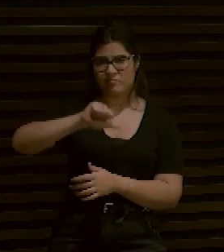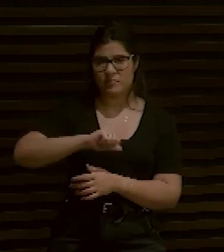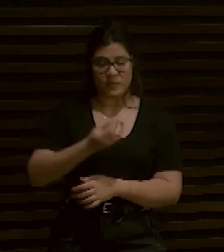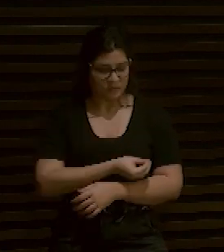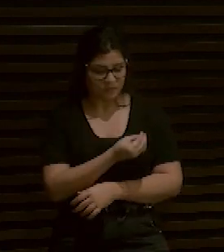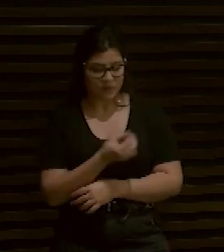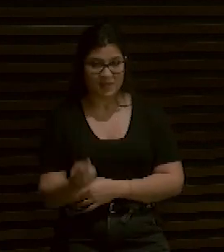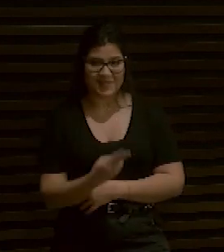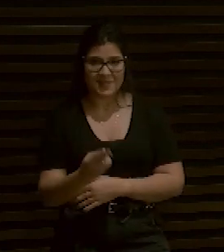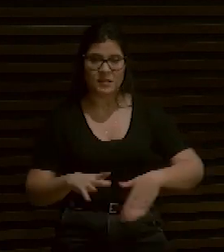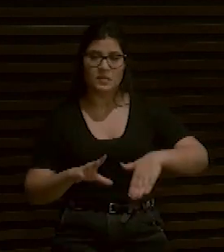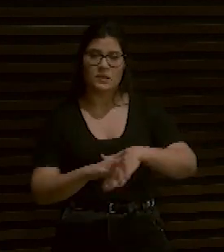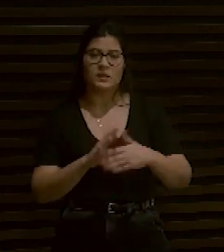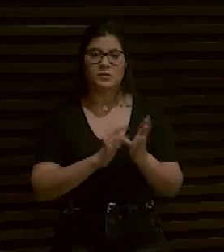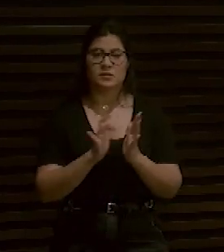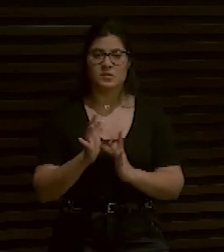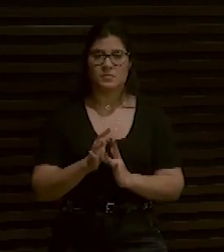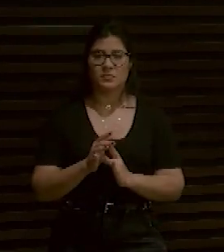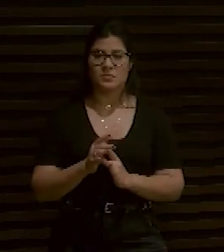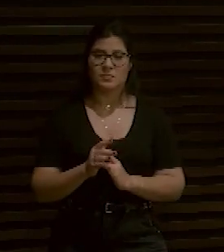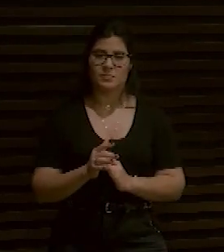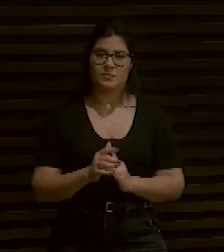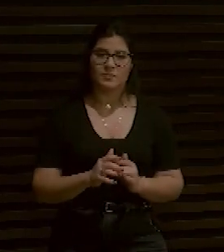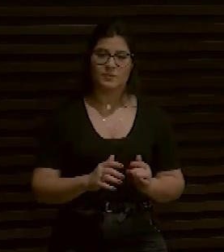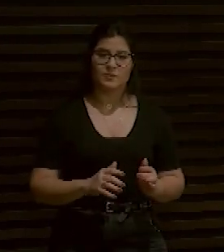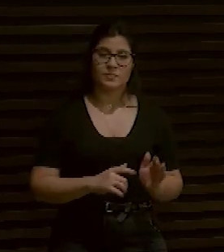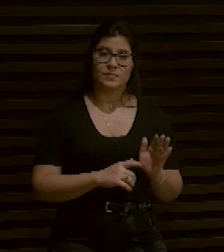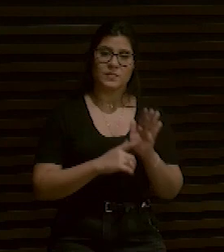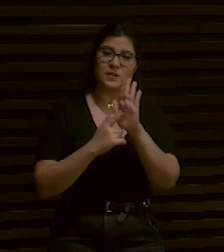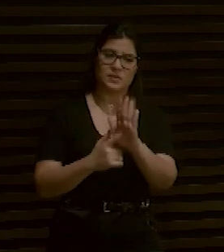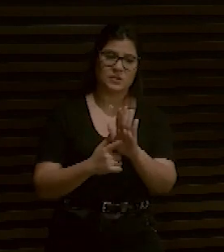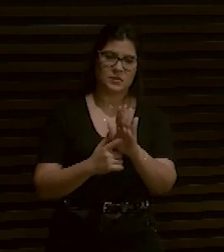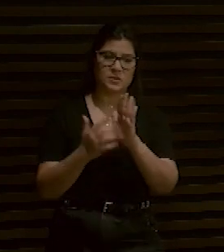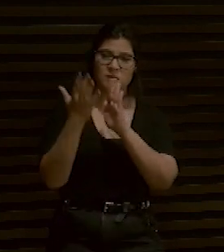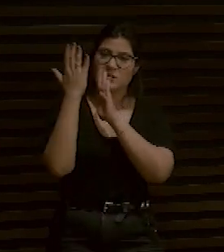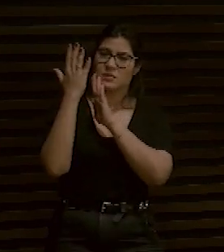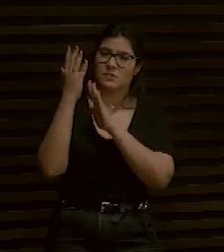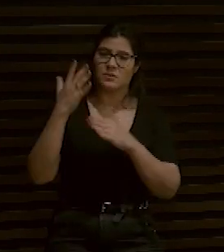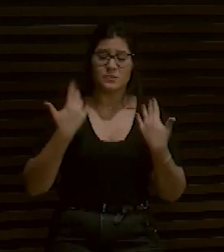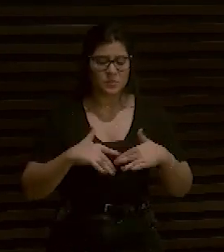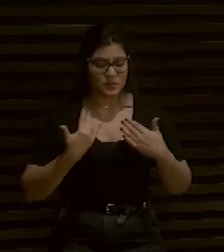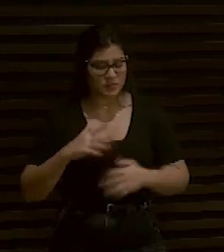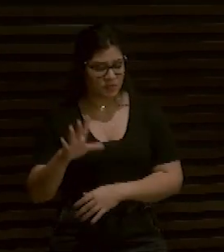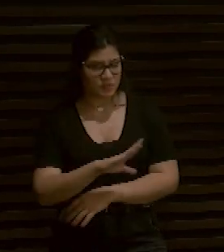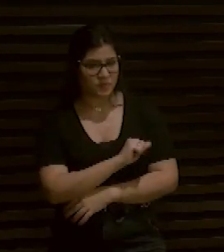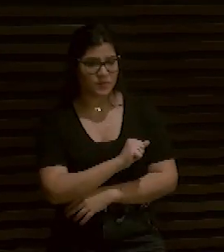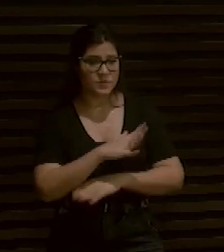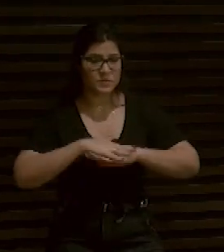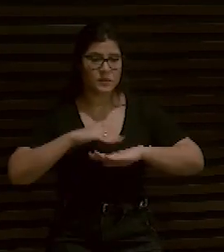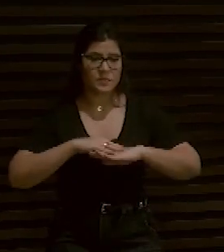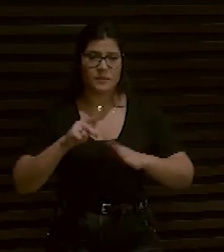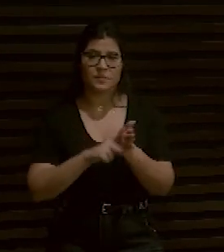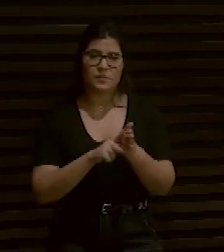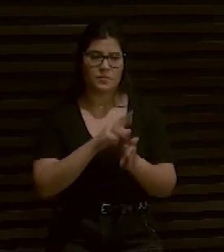amados. E diante de tão grandioso amor, nós somos chamados pelo próprio Messias